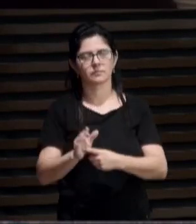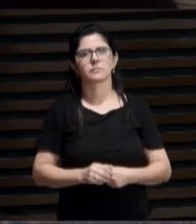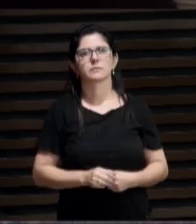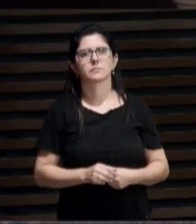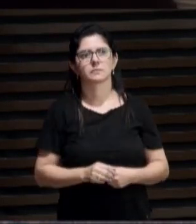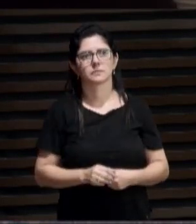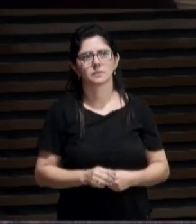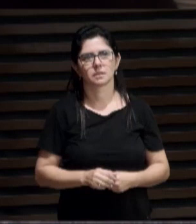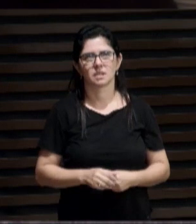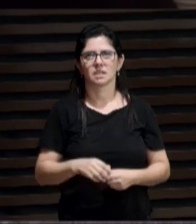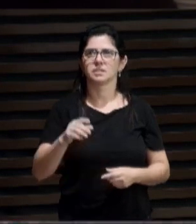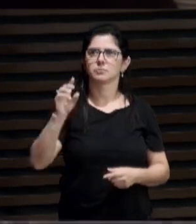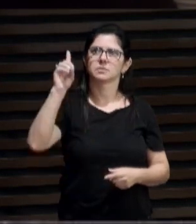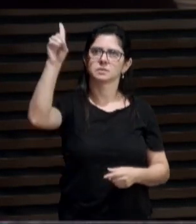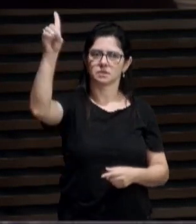quem Ele é,